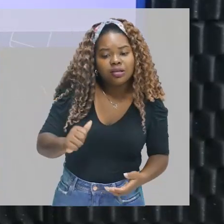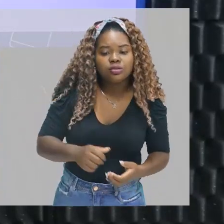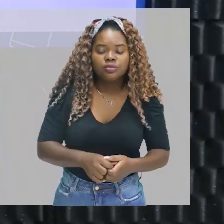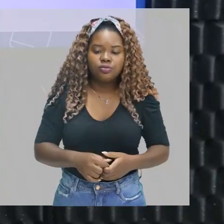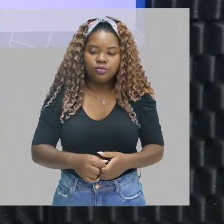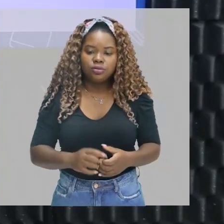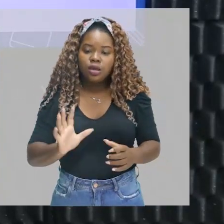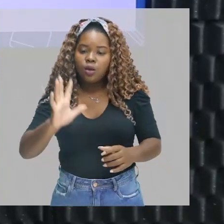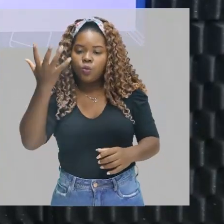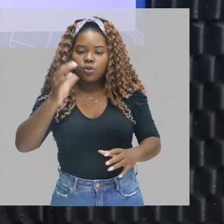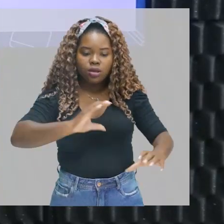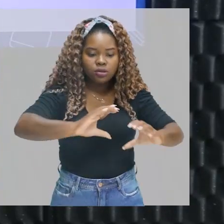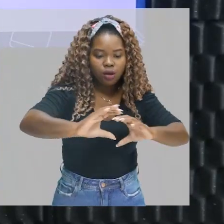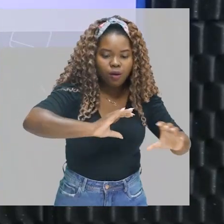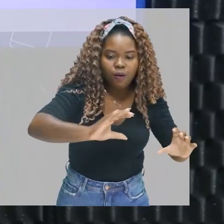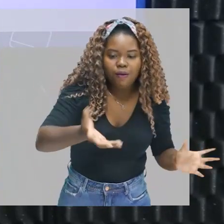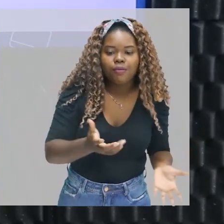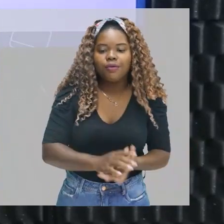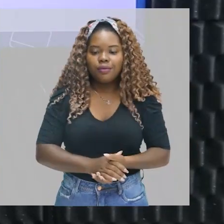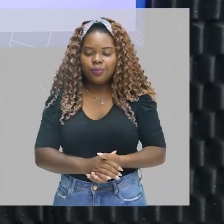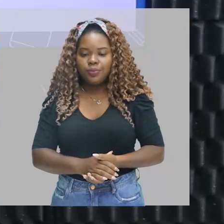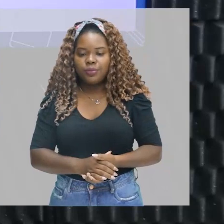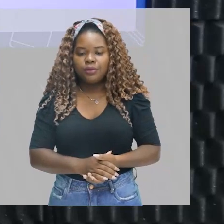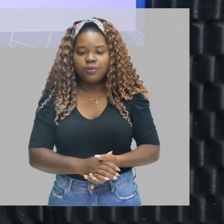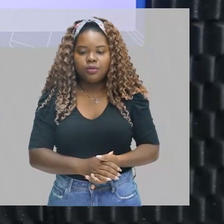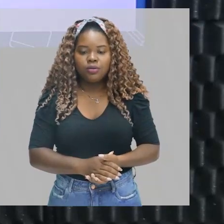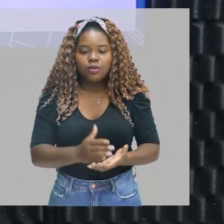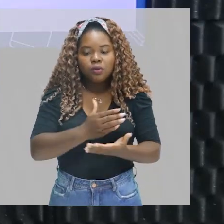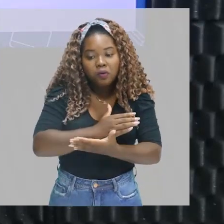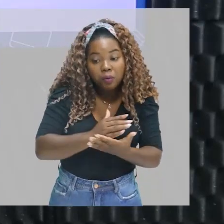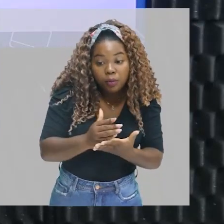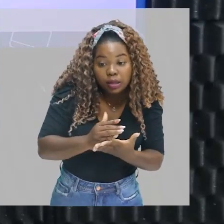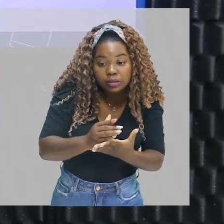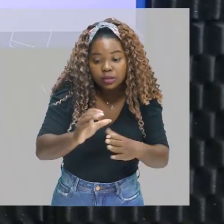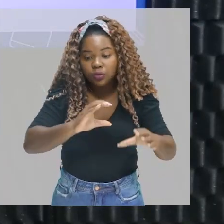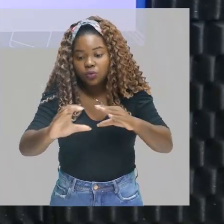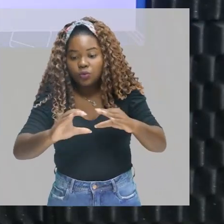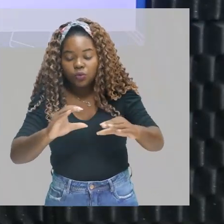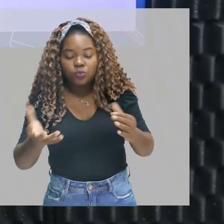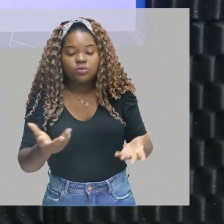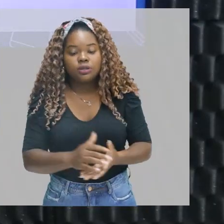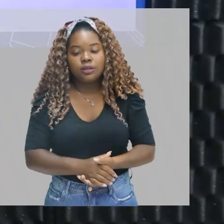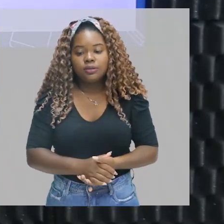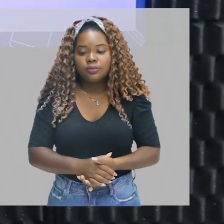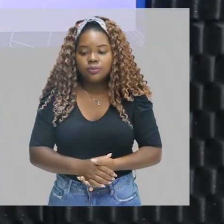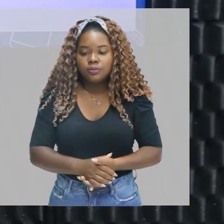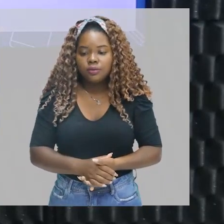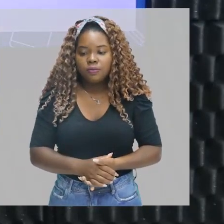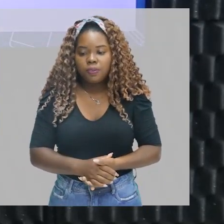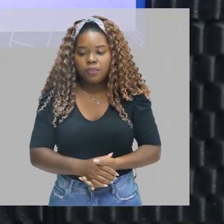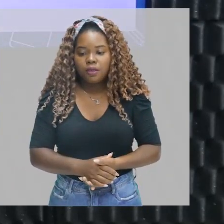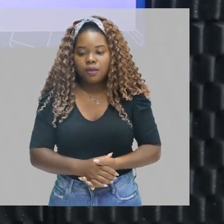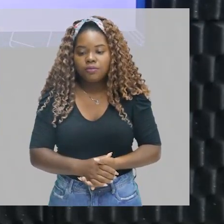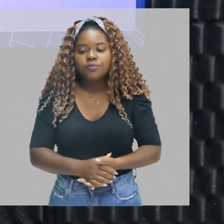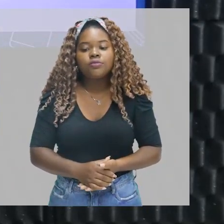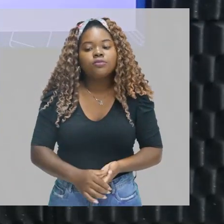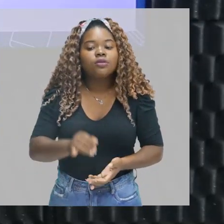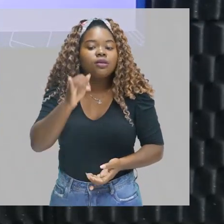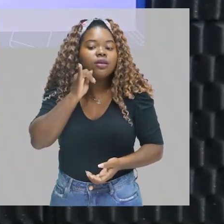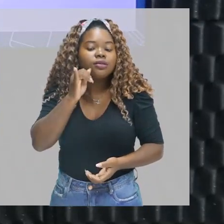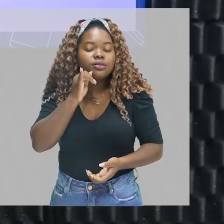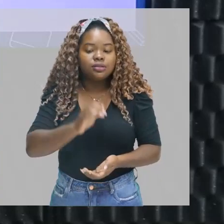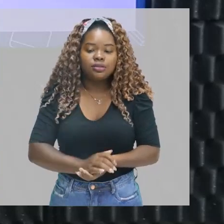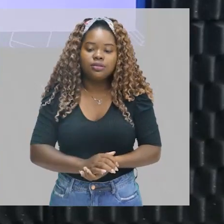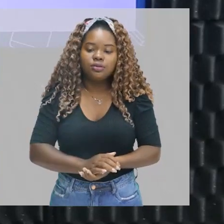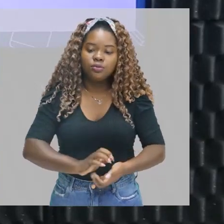abre o canal da comunicação, aquela que inicia o canal da comunicação. Por exemplo, quando eu quero cumprimentar alguém, eu